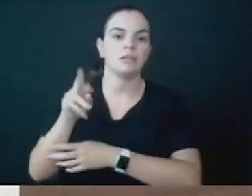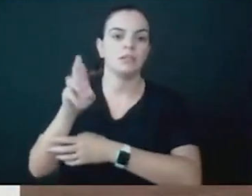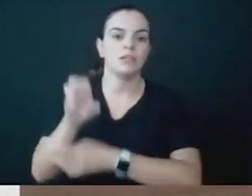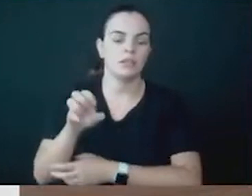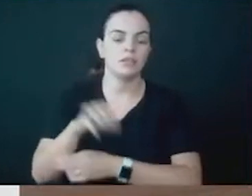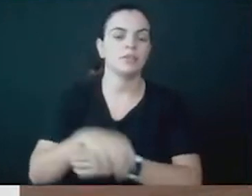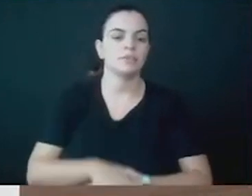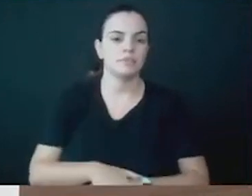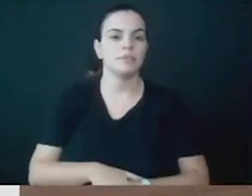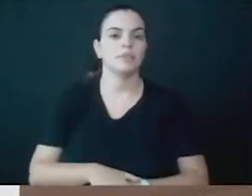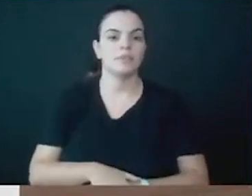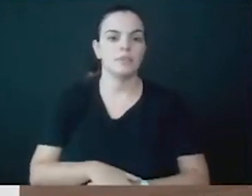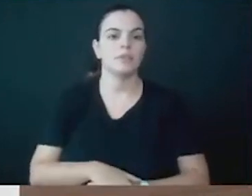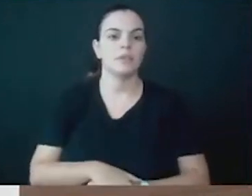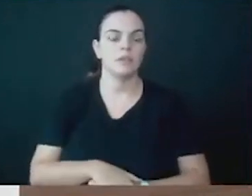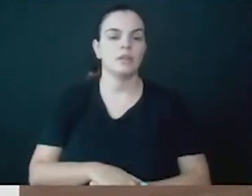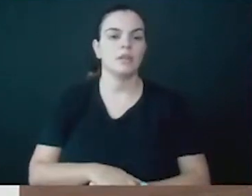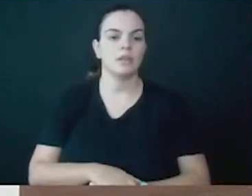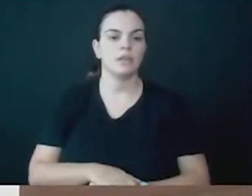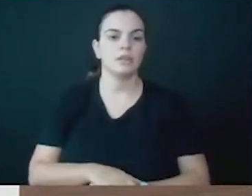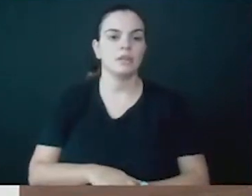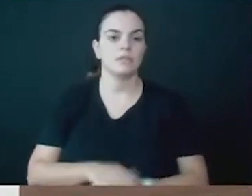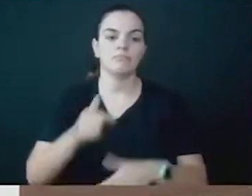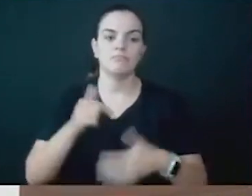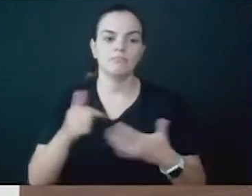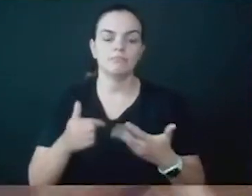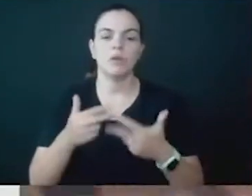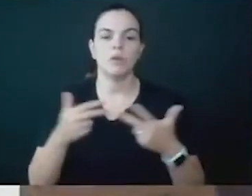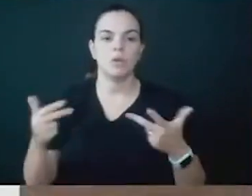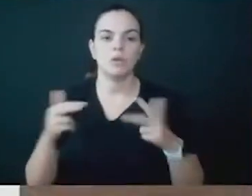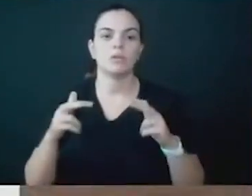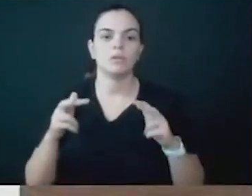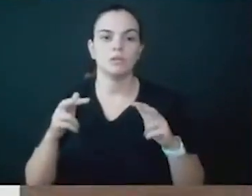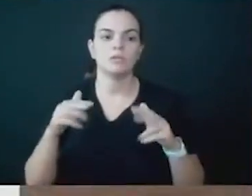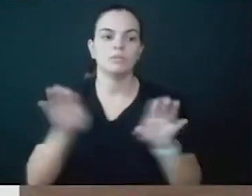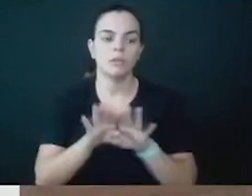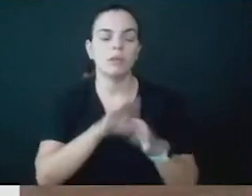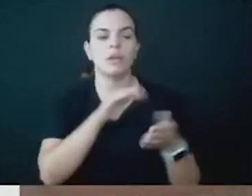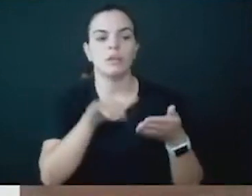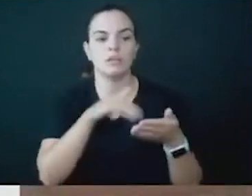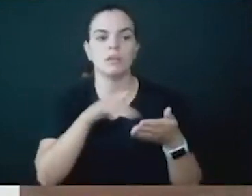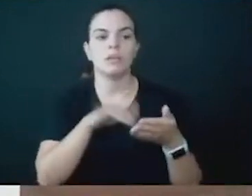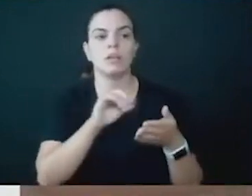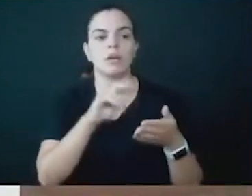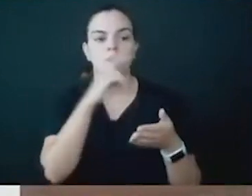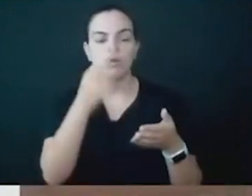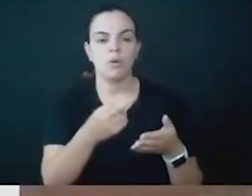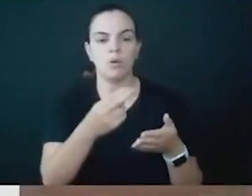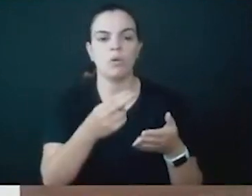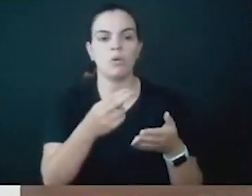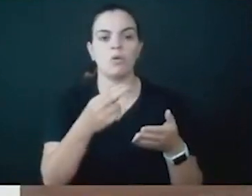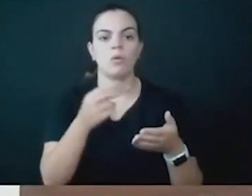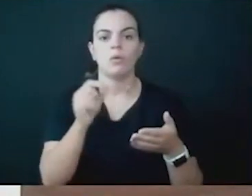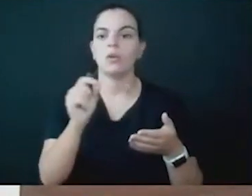podem responder, até porque algumas coisas têm a ver com as secretarias ou pastas responsáveis. Mas nós tivemos aí, 2 anos